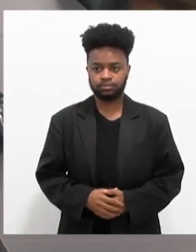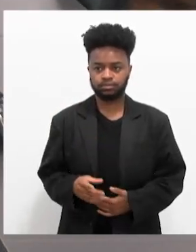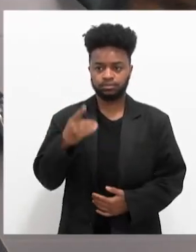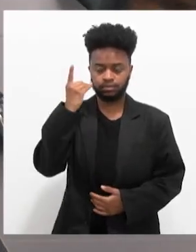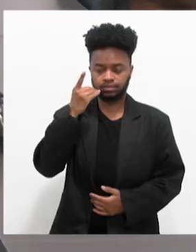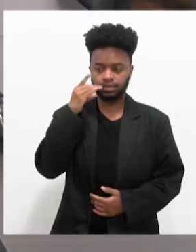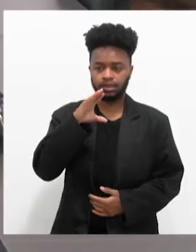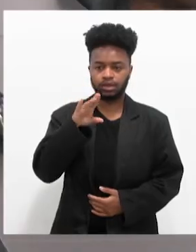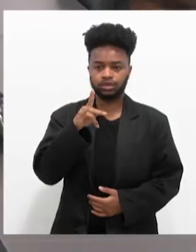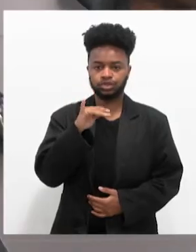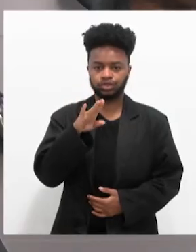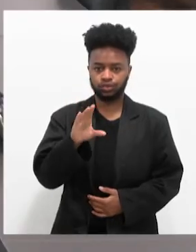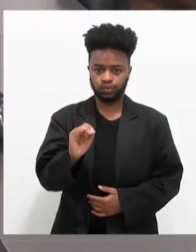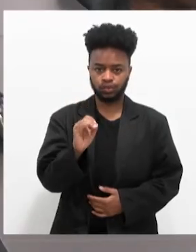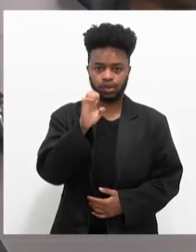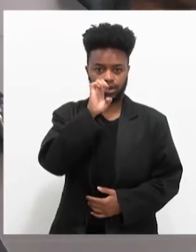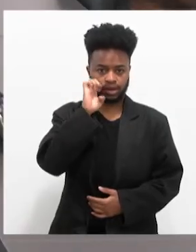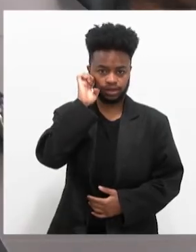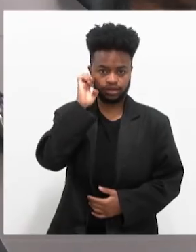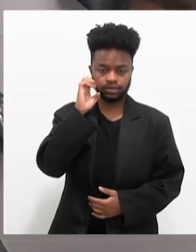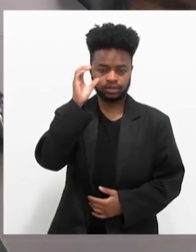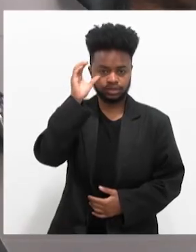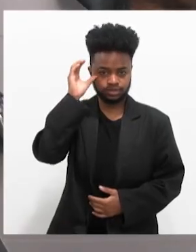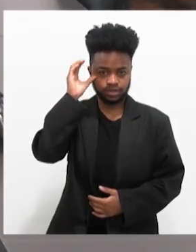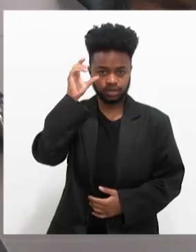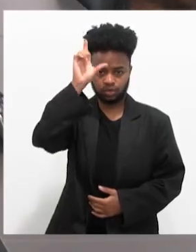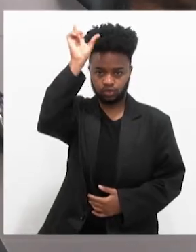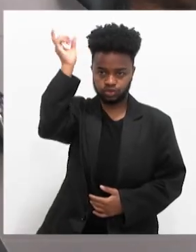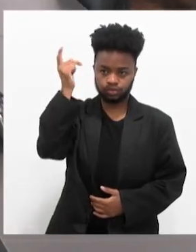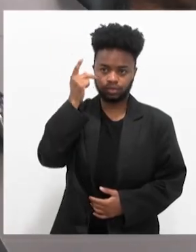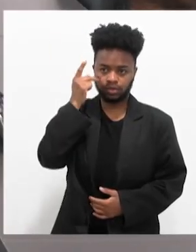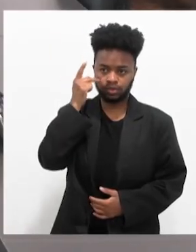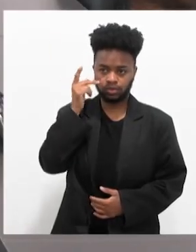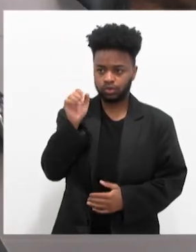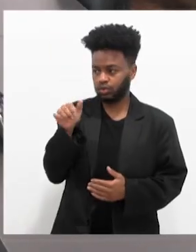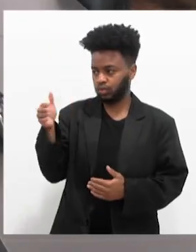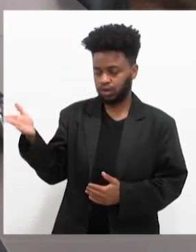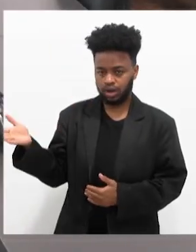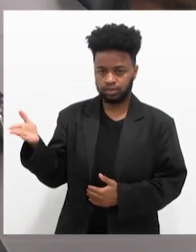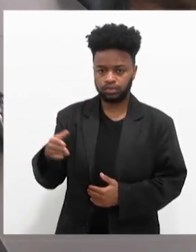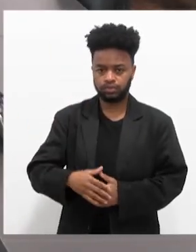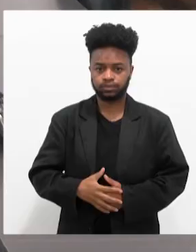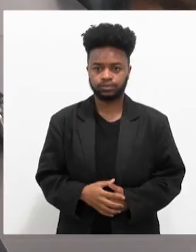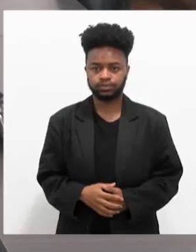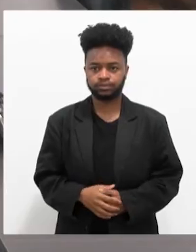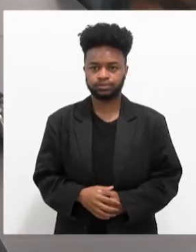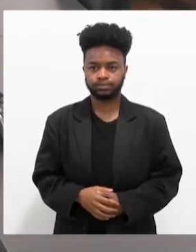Deputado Chico, deputada Élica, deputada Célia, deputado Luiz Paulo está aqui ao lado na tributação.